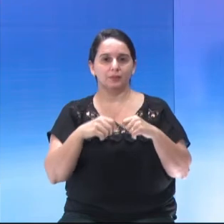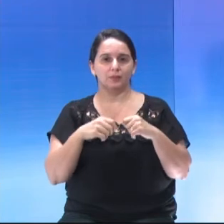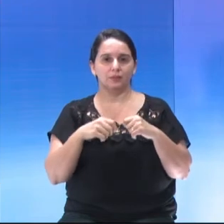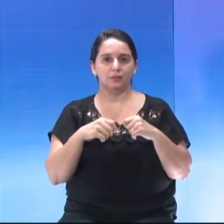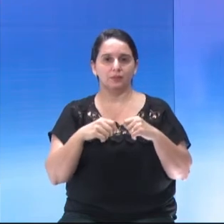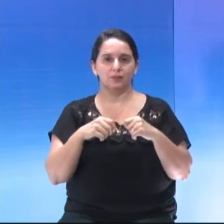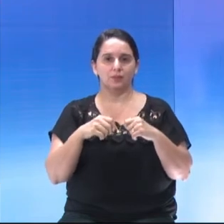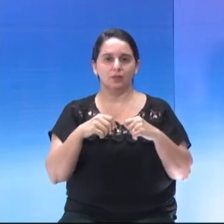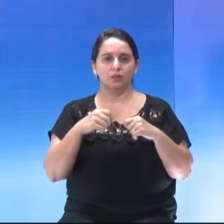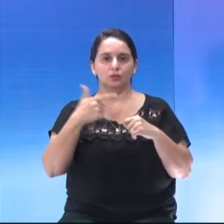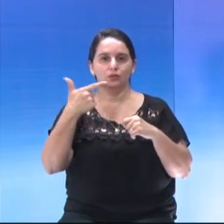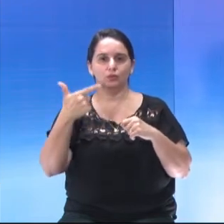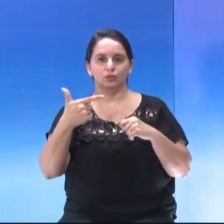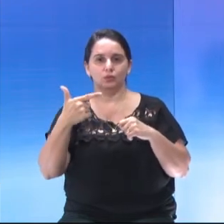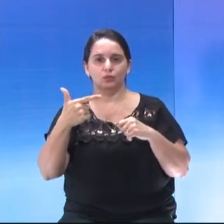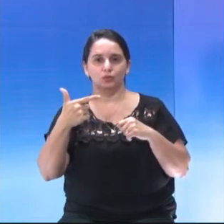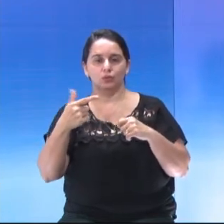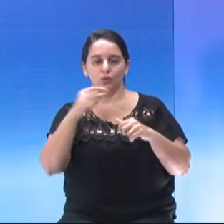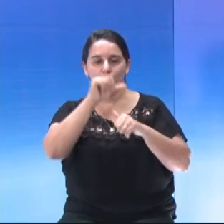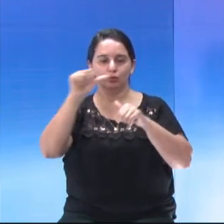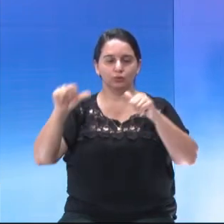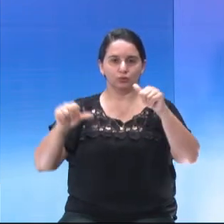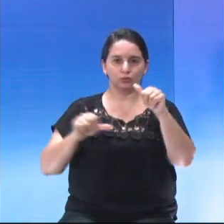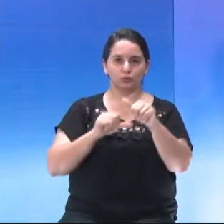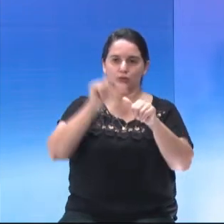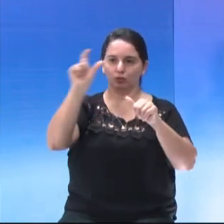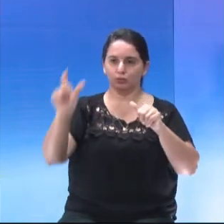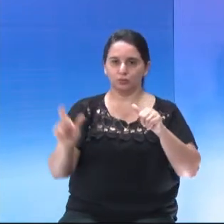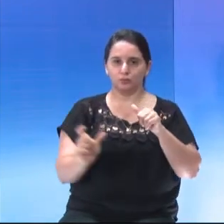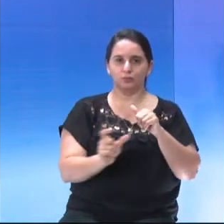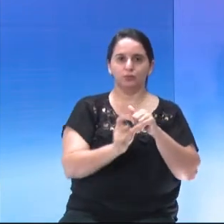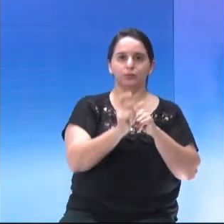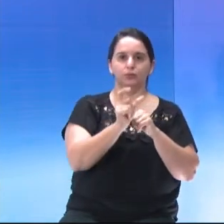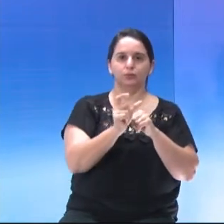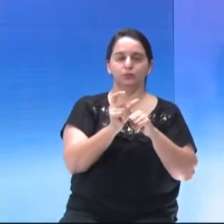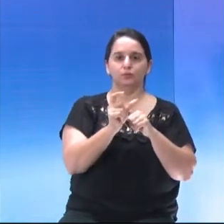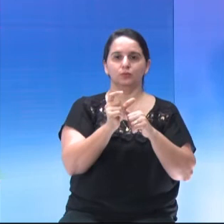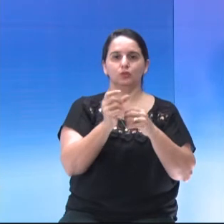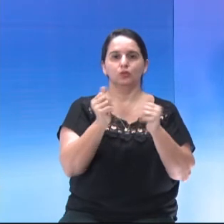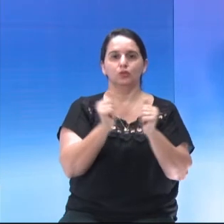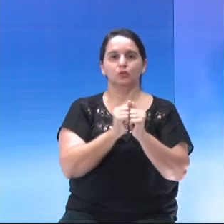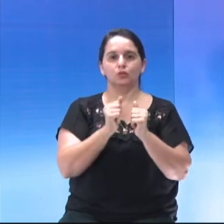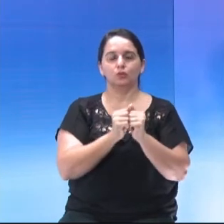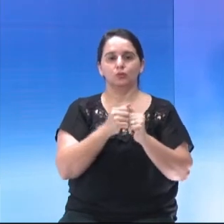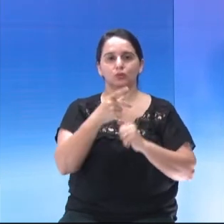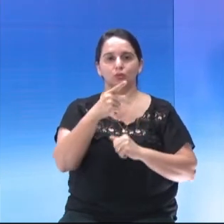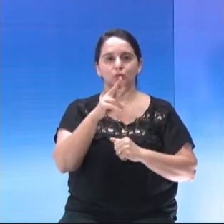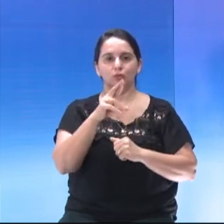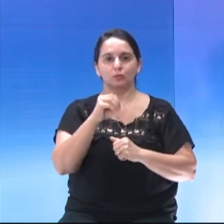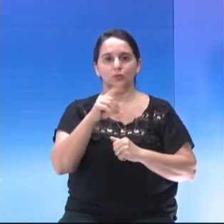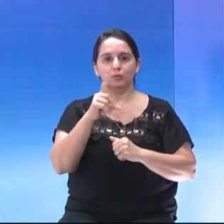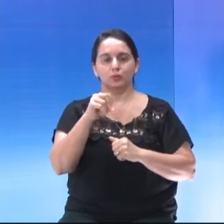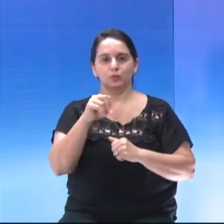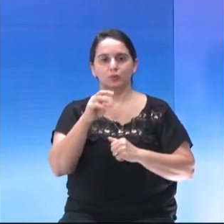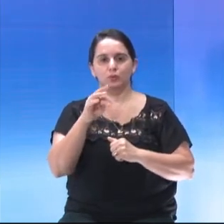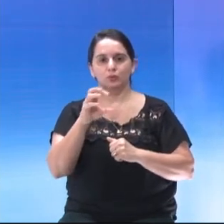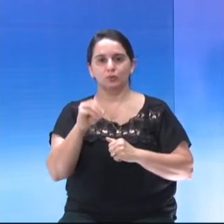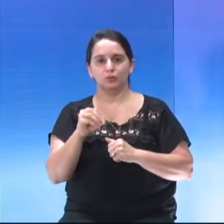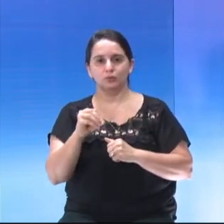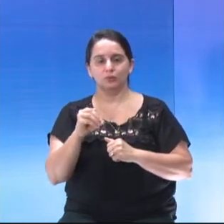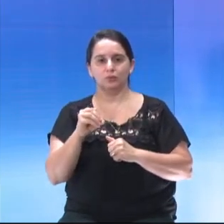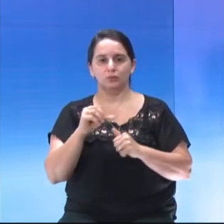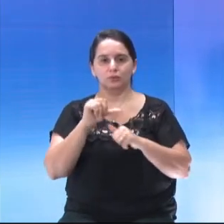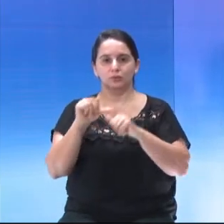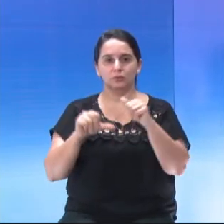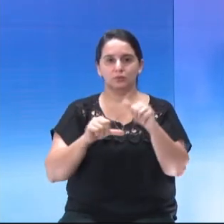ácido lático no lado dos produtos. É isso que a minha equação referência está falando. E ele está do lado dos